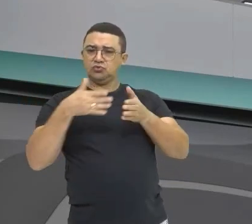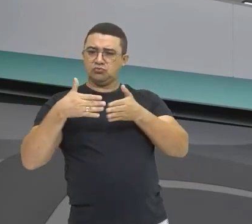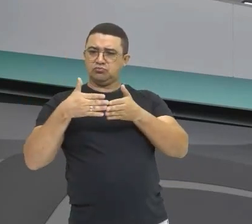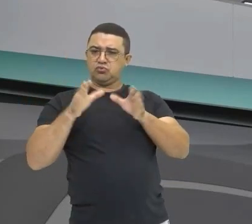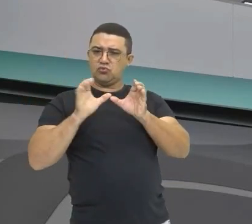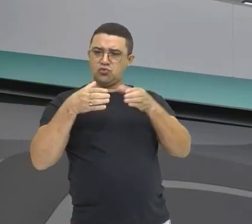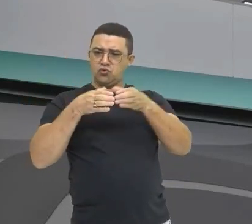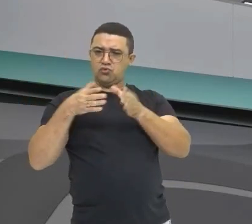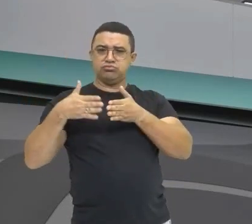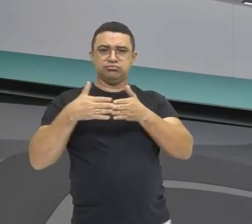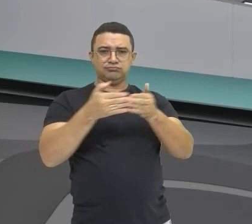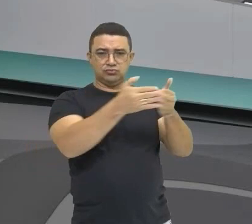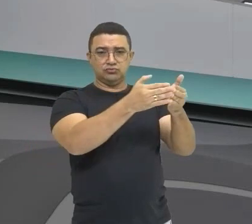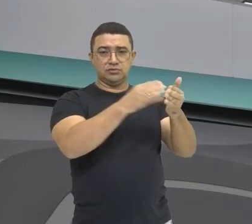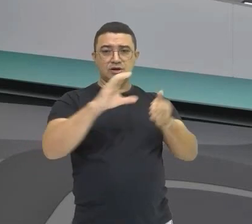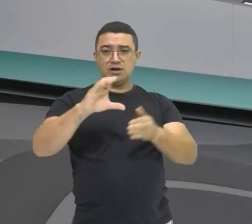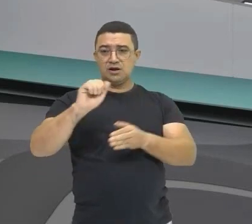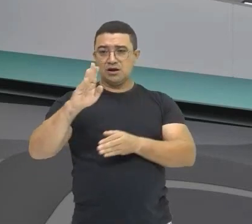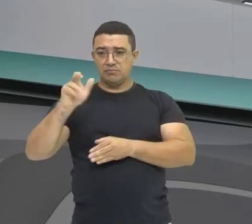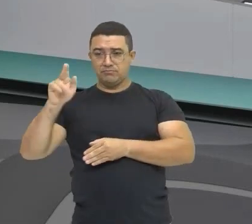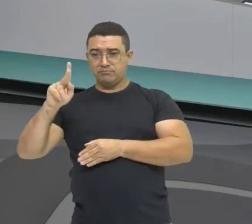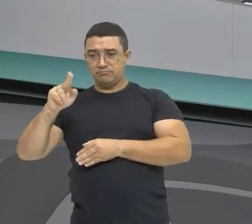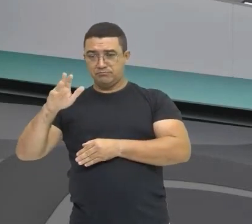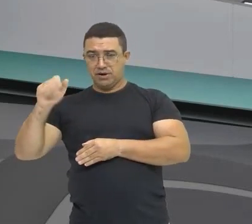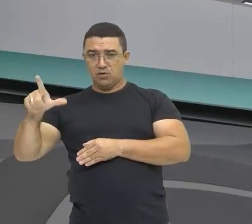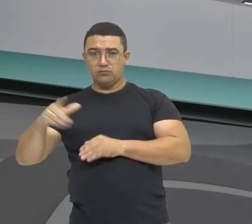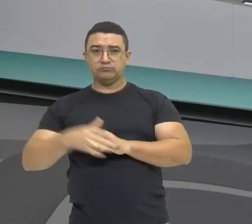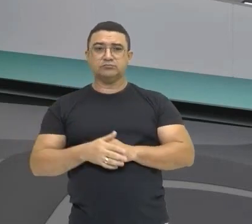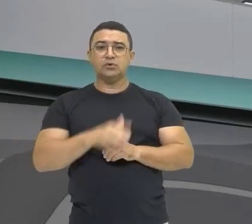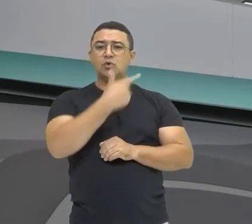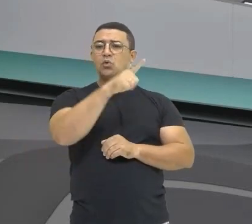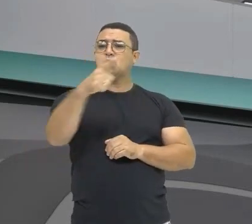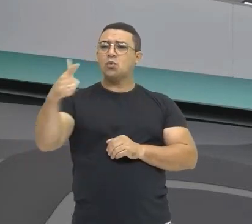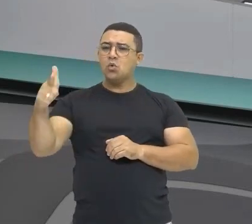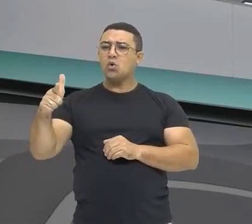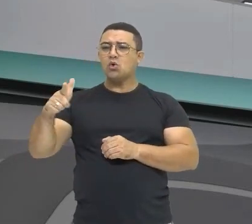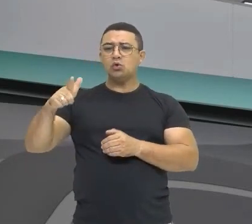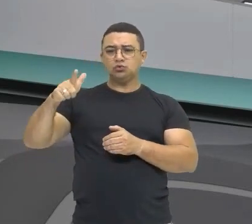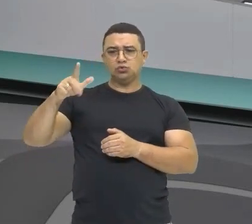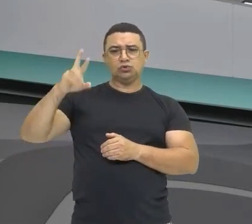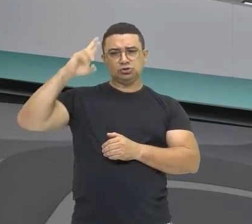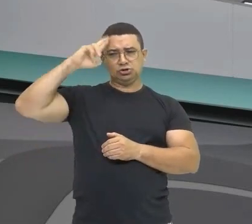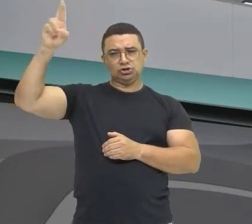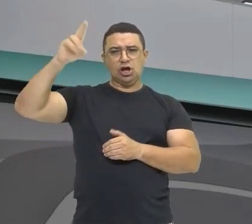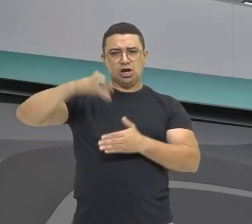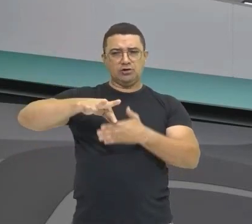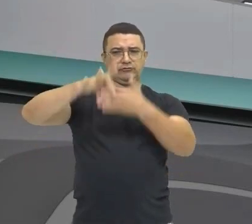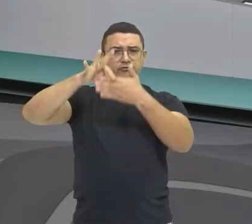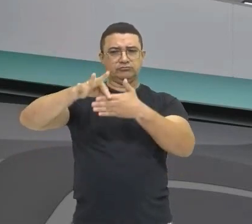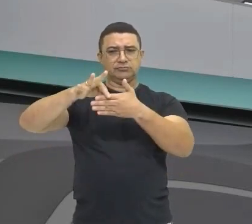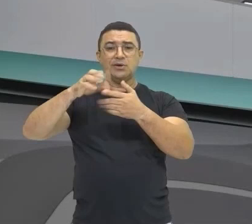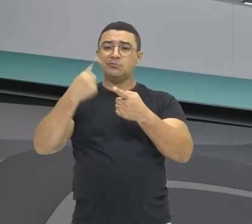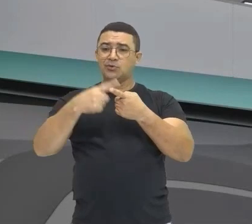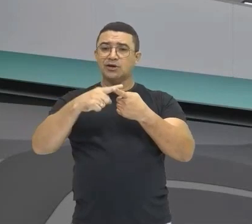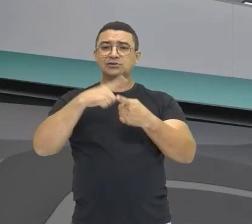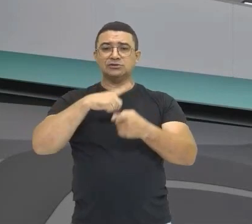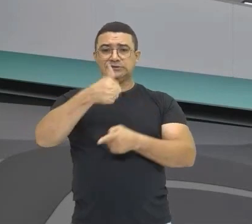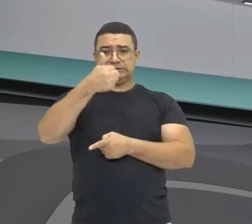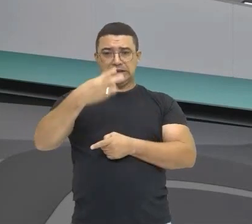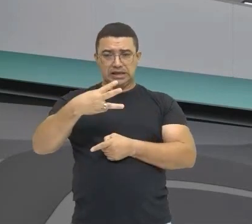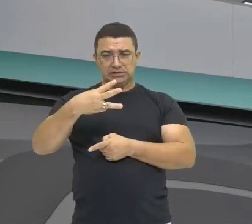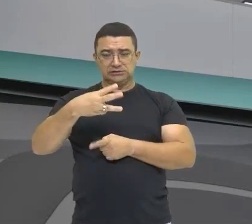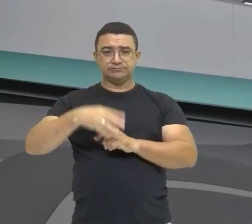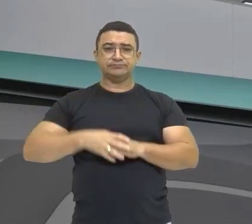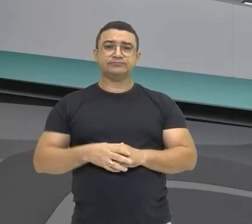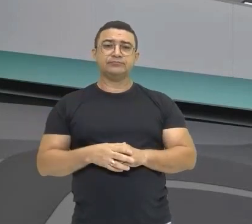sabe, né, Cabral, e assim os outros capitães, porque tínhamos 13 frotas, e assim os